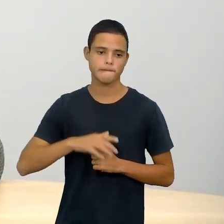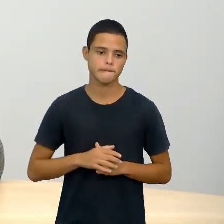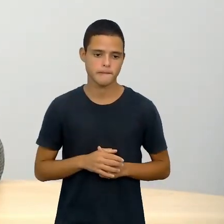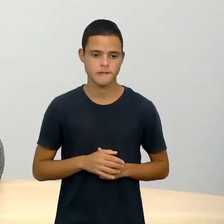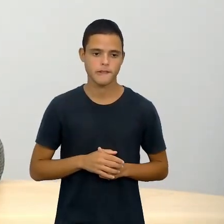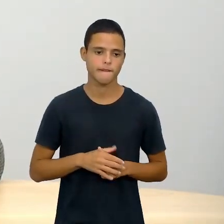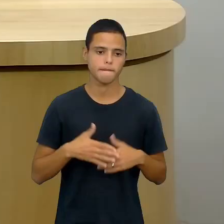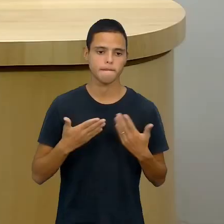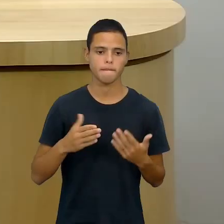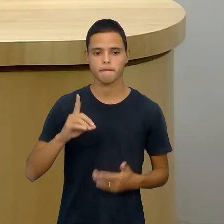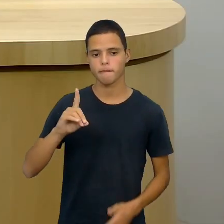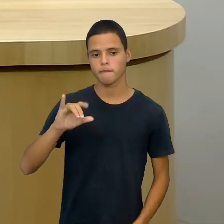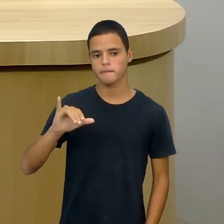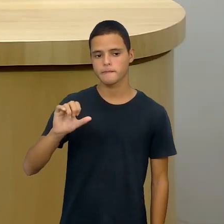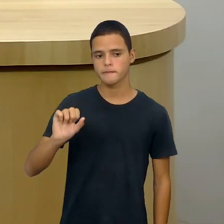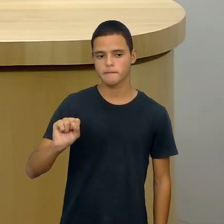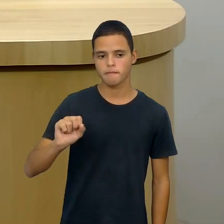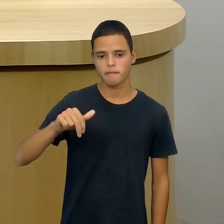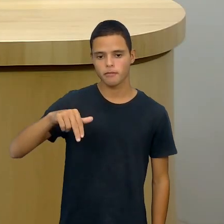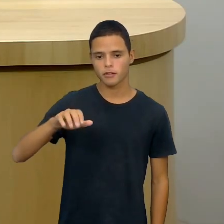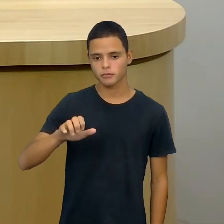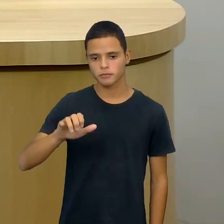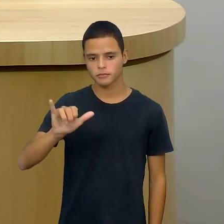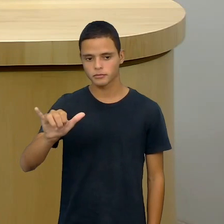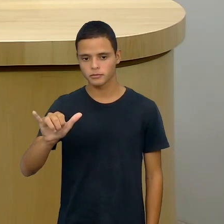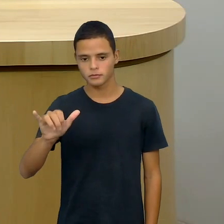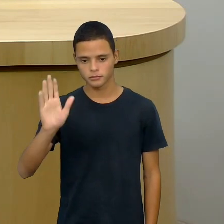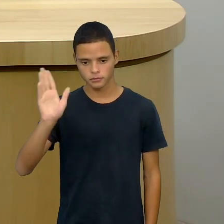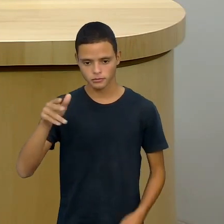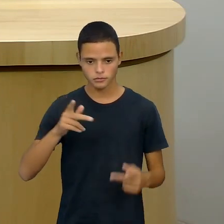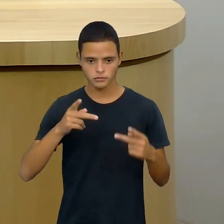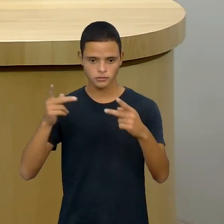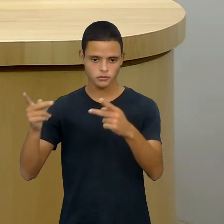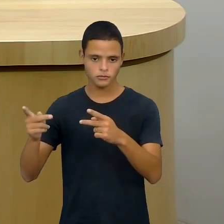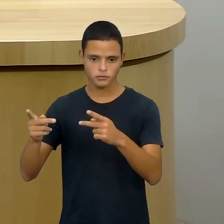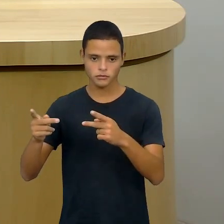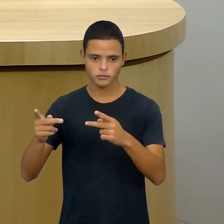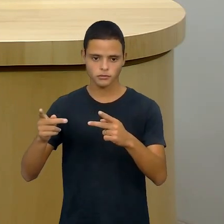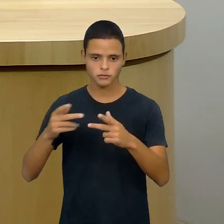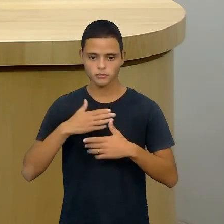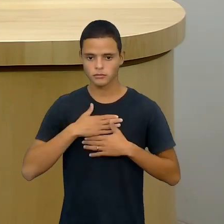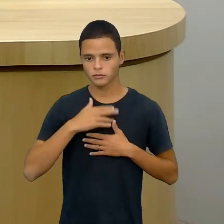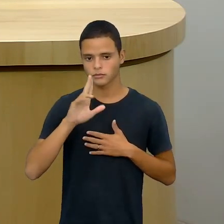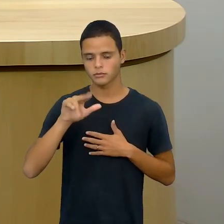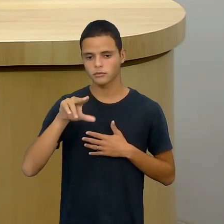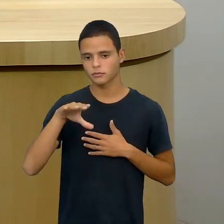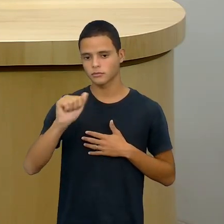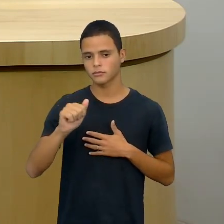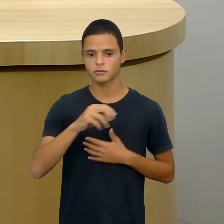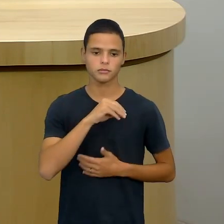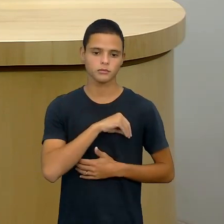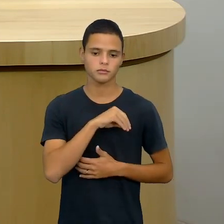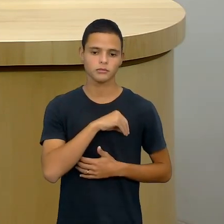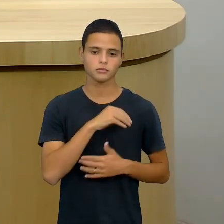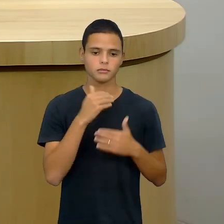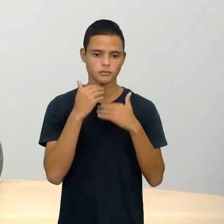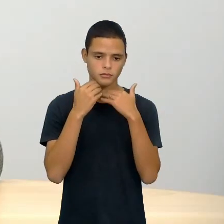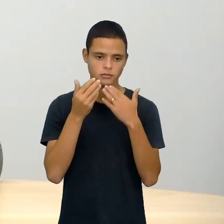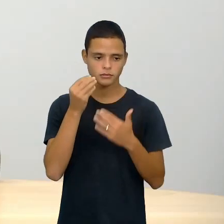Disney. Disney? Sim, já foi para lá, Kimie? Não, ainda não. Eu não consegui ainda, pessoal, com o meu salário não deu. Eu